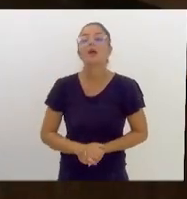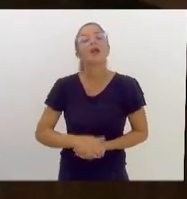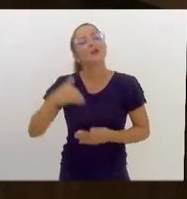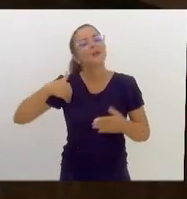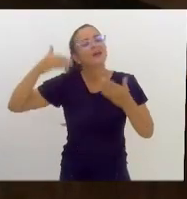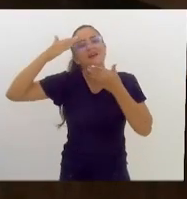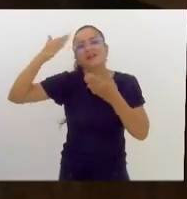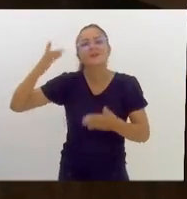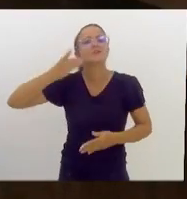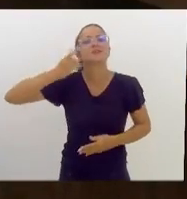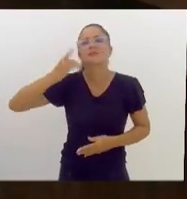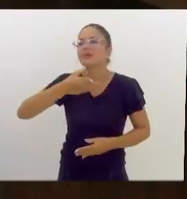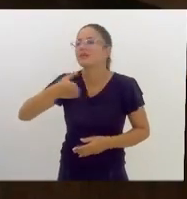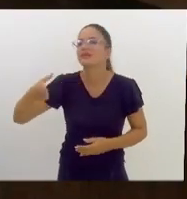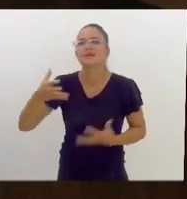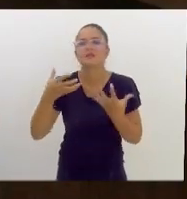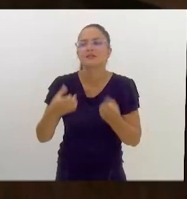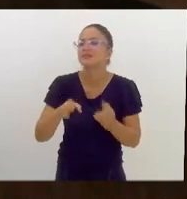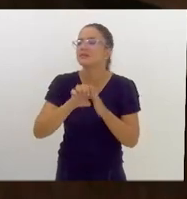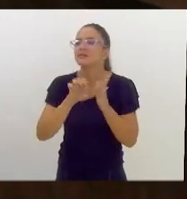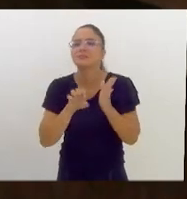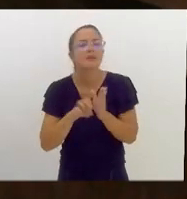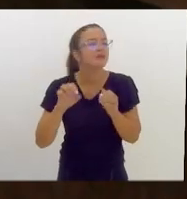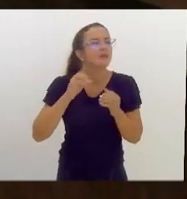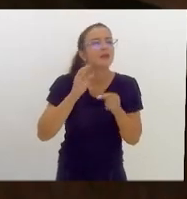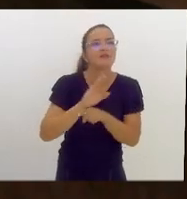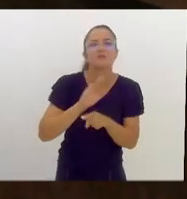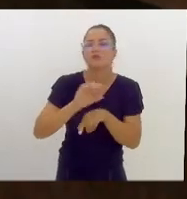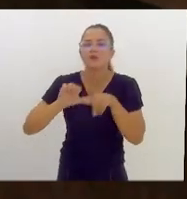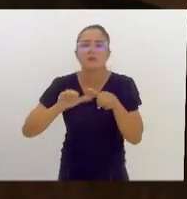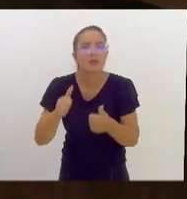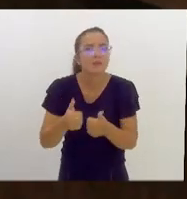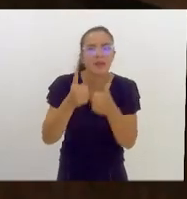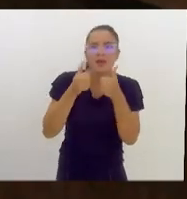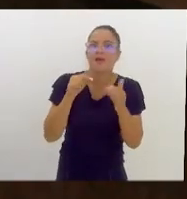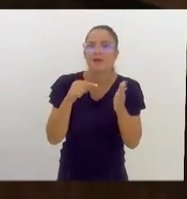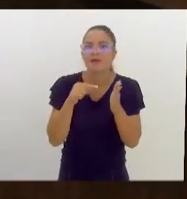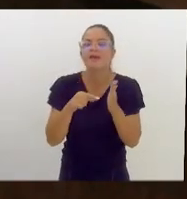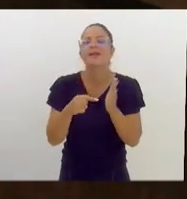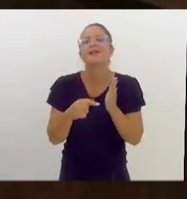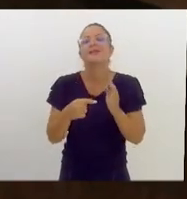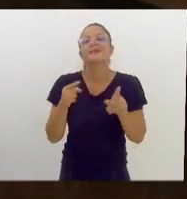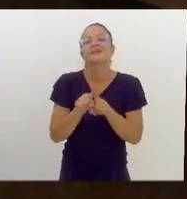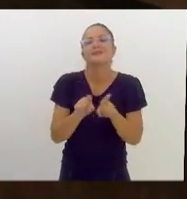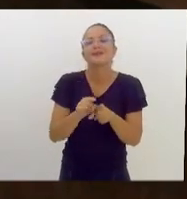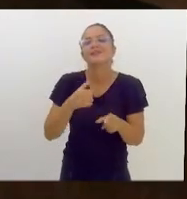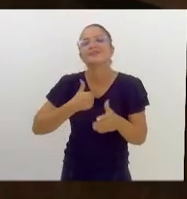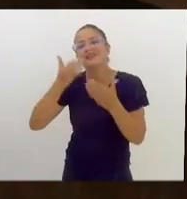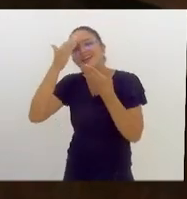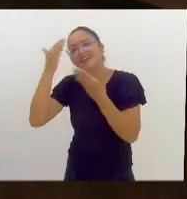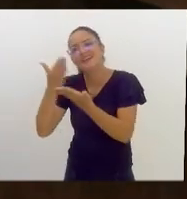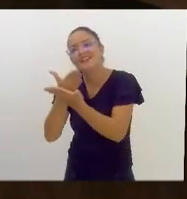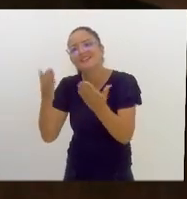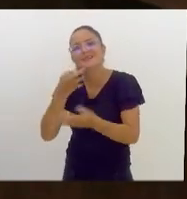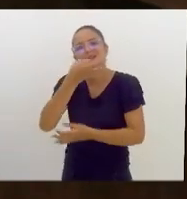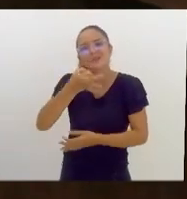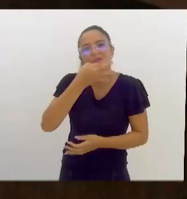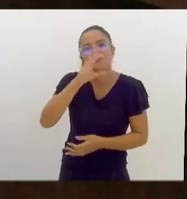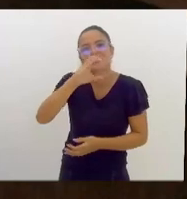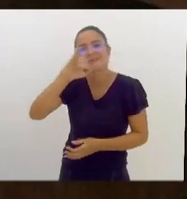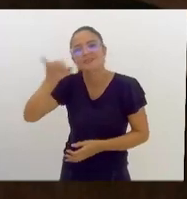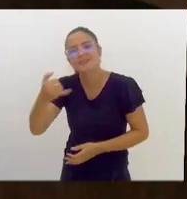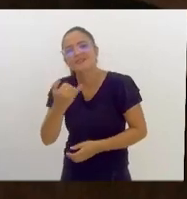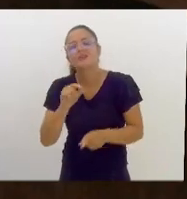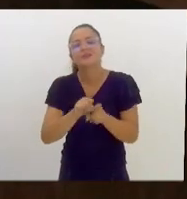Tia Jô, os deputados e deputadas que fizeram emendas, que aperfeiçoaram a matéria, agradeço pelo parecer da CCJ, pelo assessoramento técnico da CCJ, aqui com a